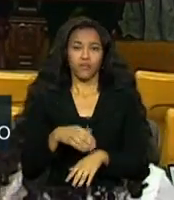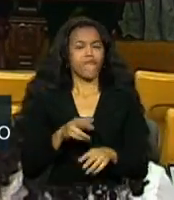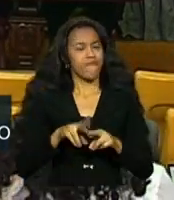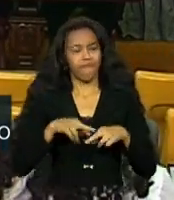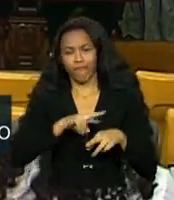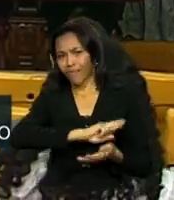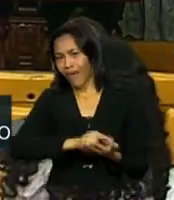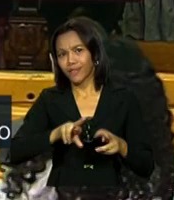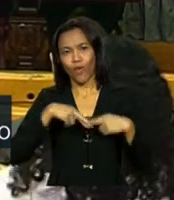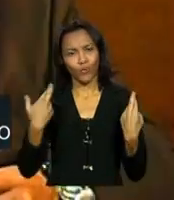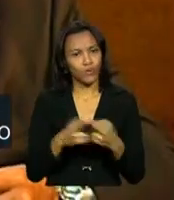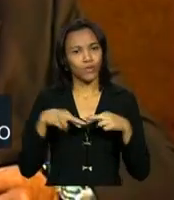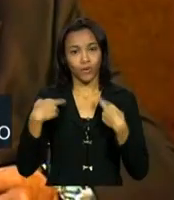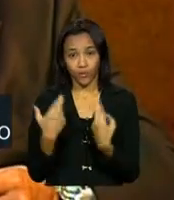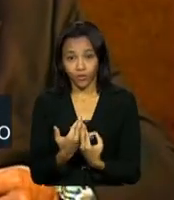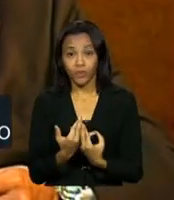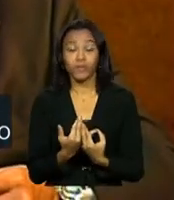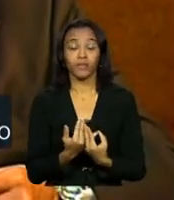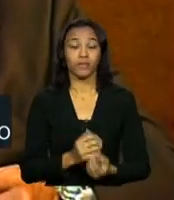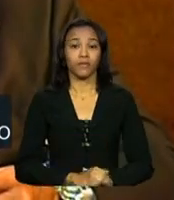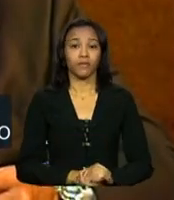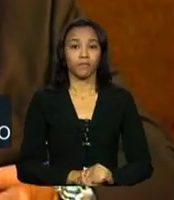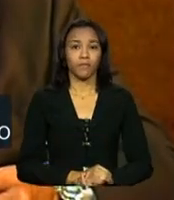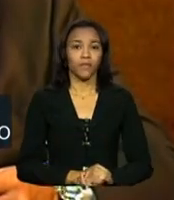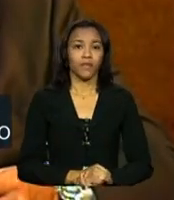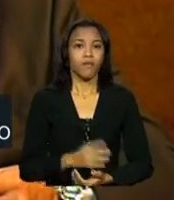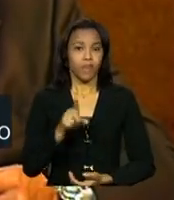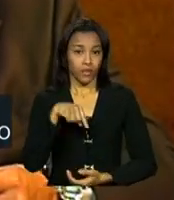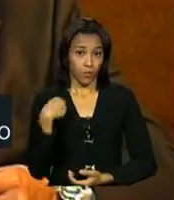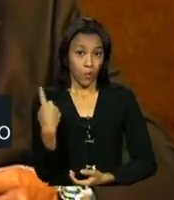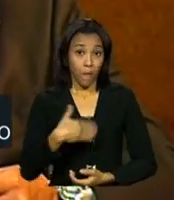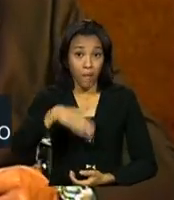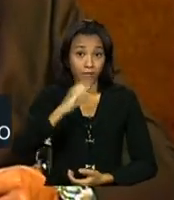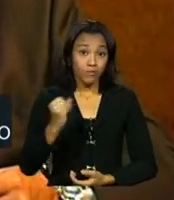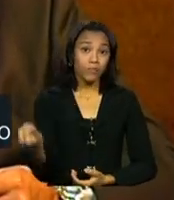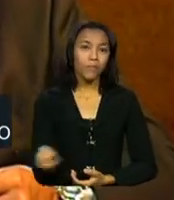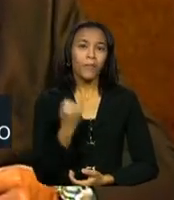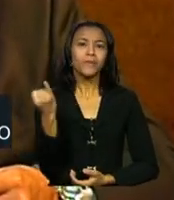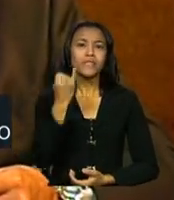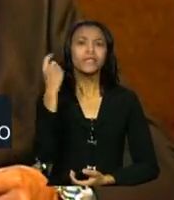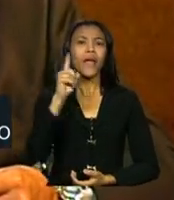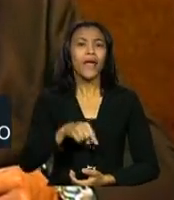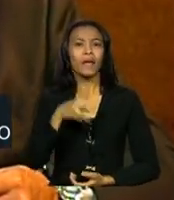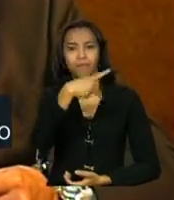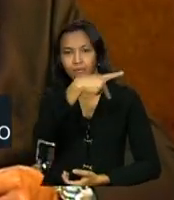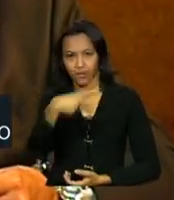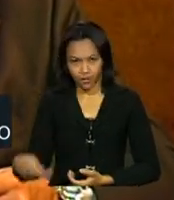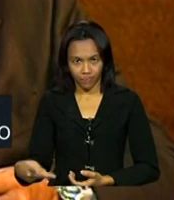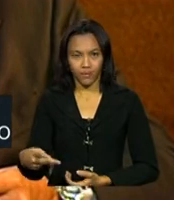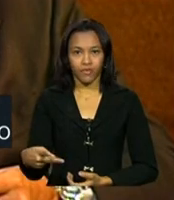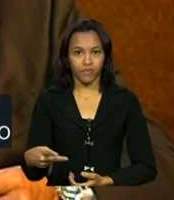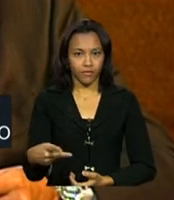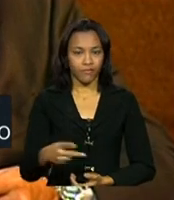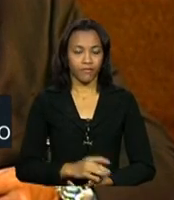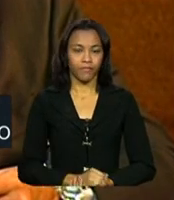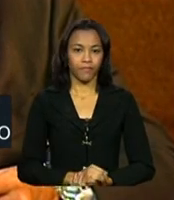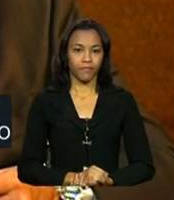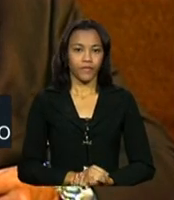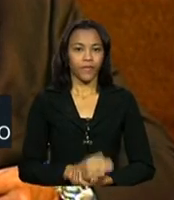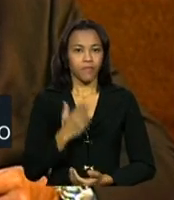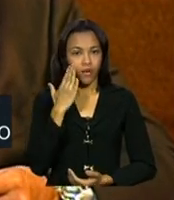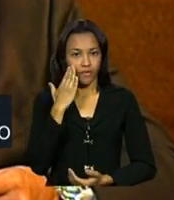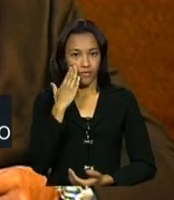reuniões e naturalmente eh mais importante de tudo da presidenta mesma eh para para a